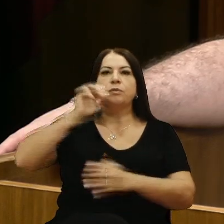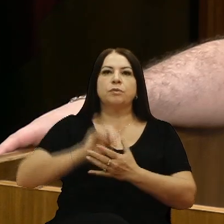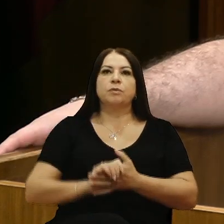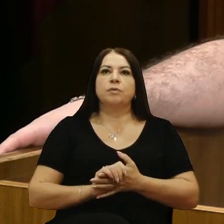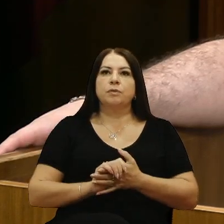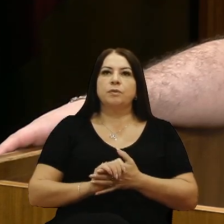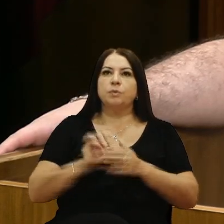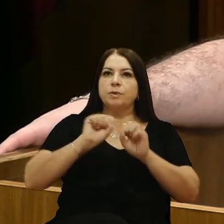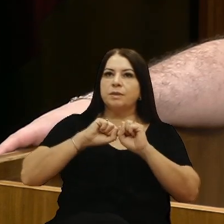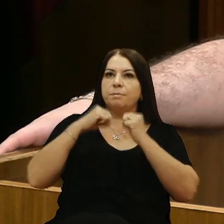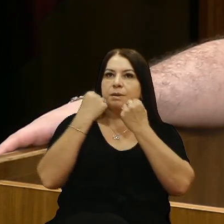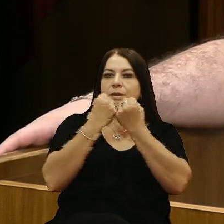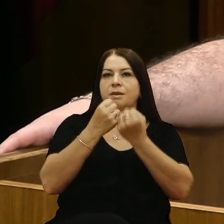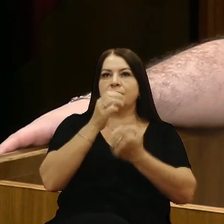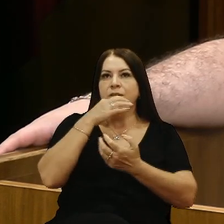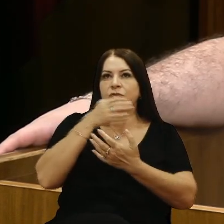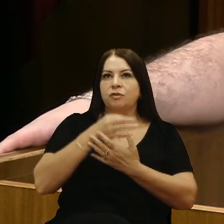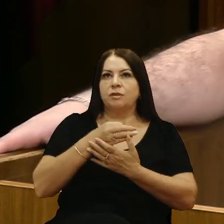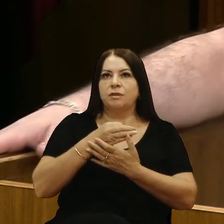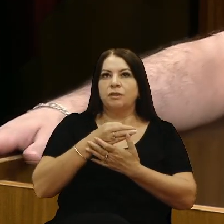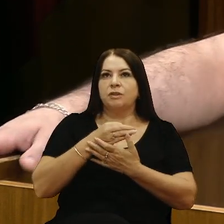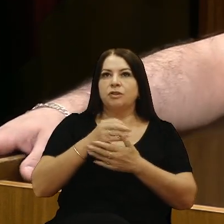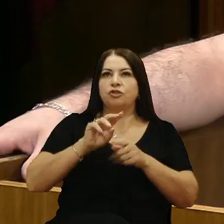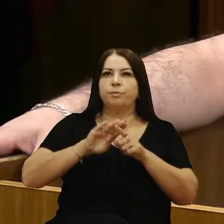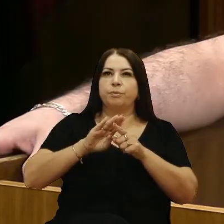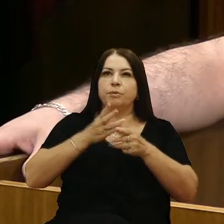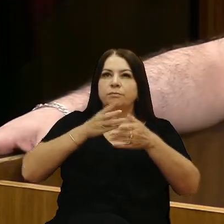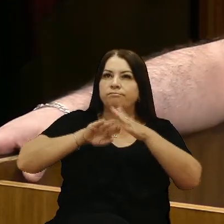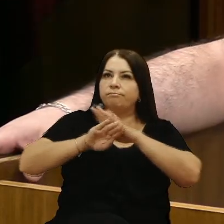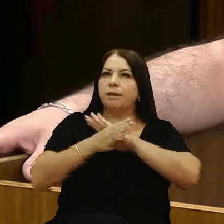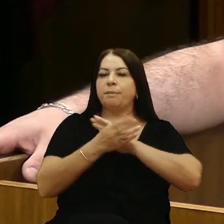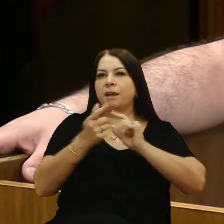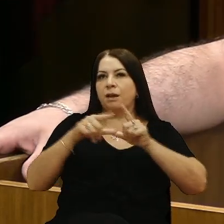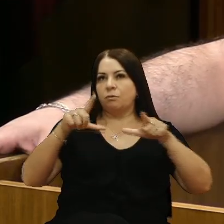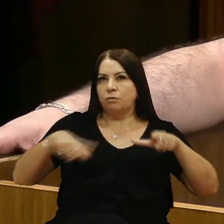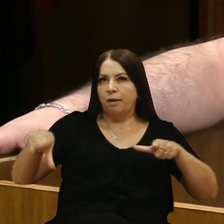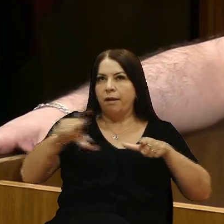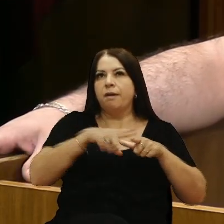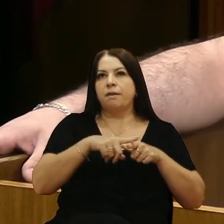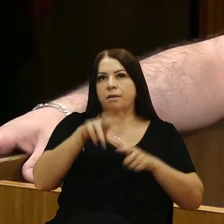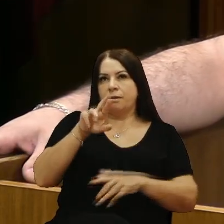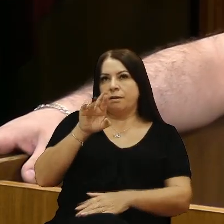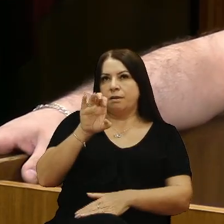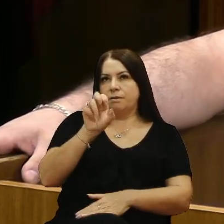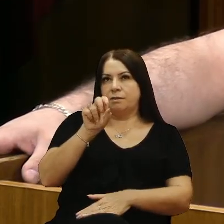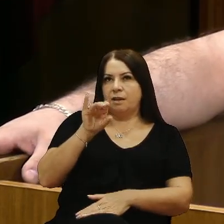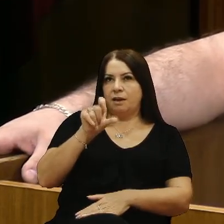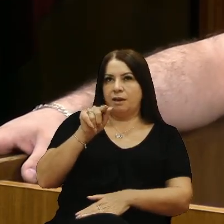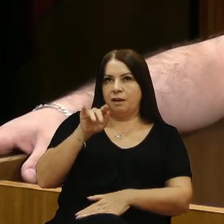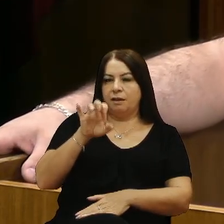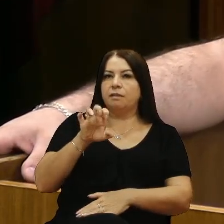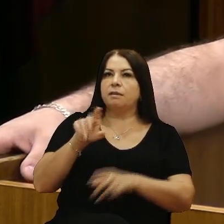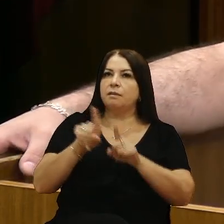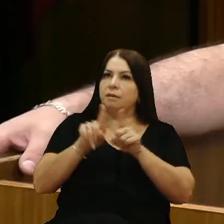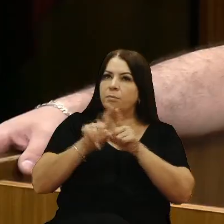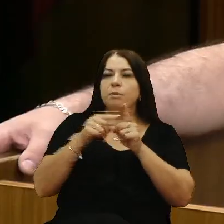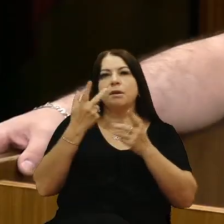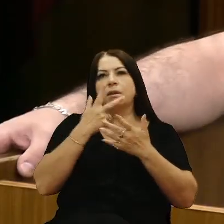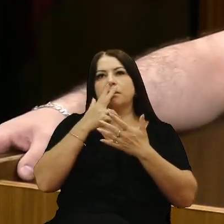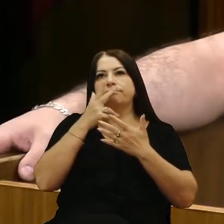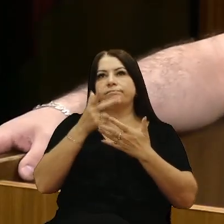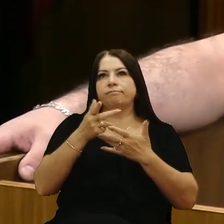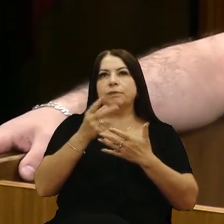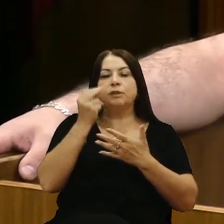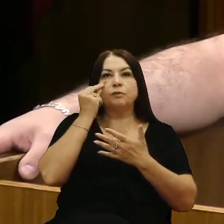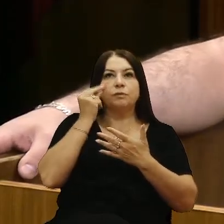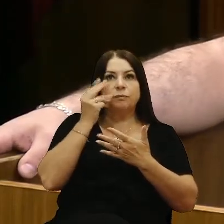o Seminário Caxias do Sul Resiliente. E esse seminário, ele traz inclusive o lançamento, vereador Cláudio,